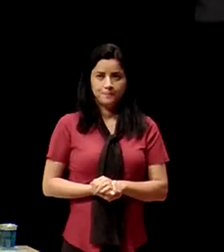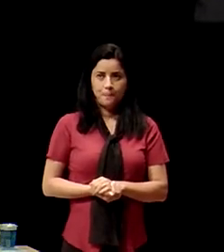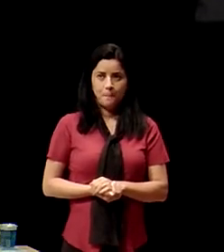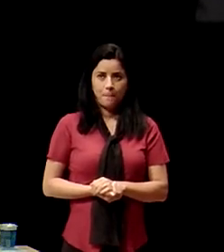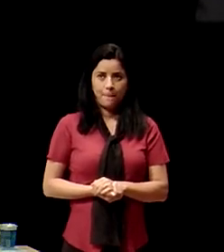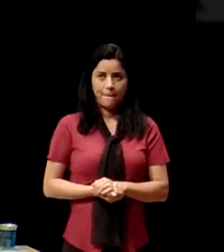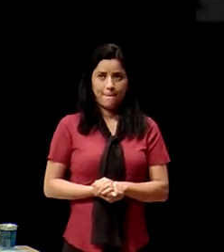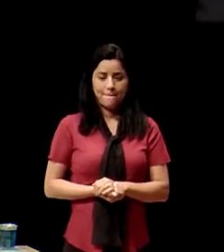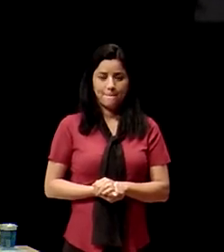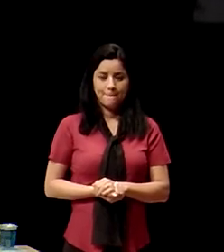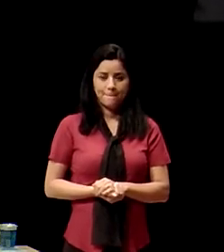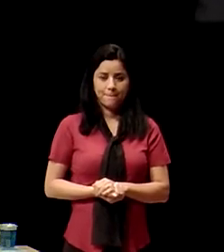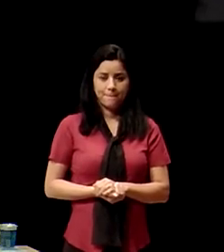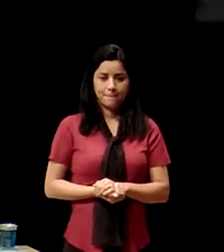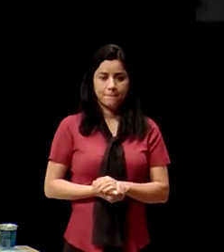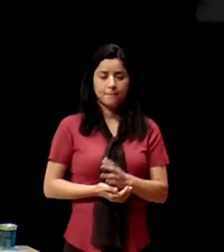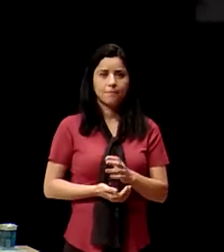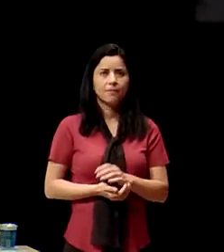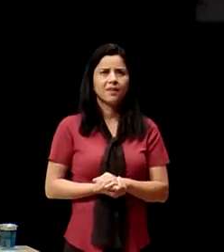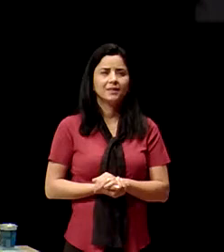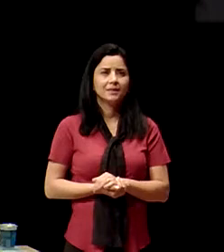in the British Isles.